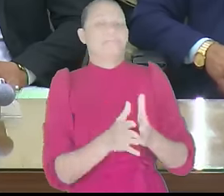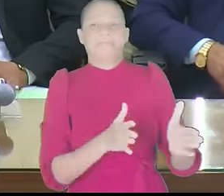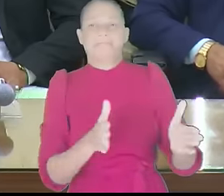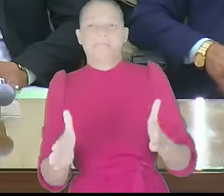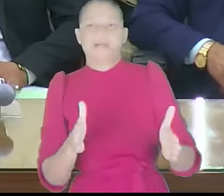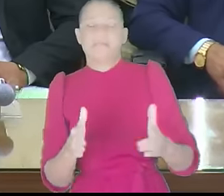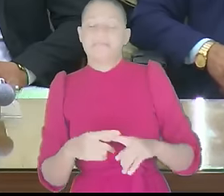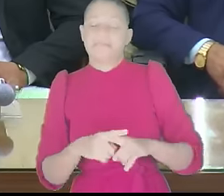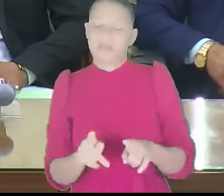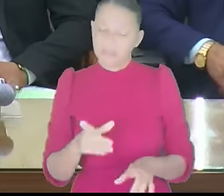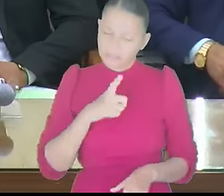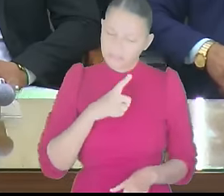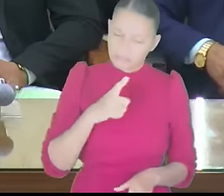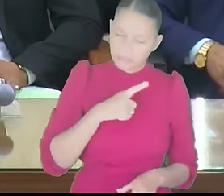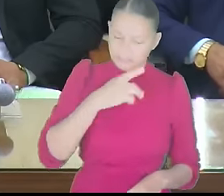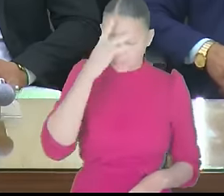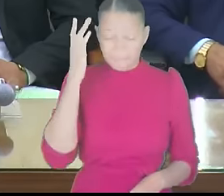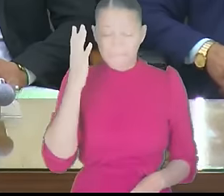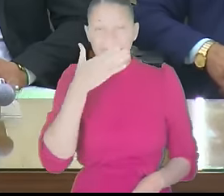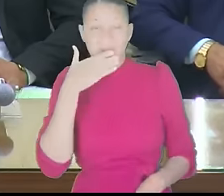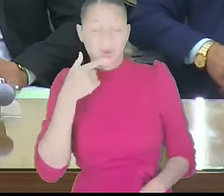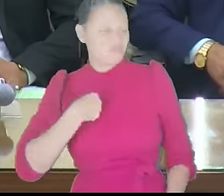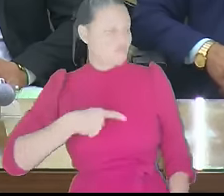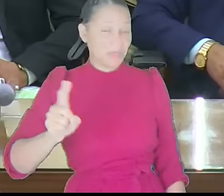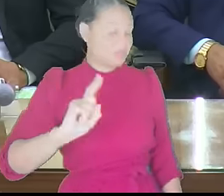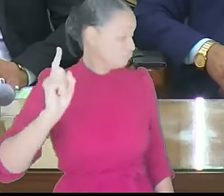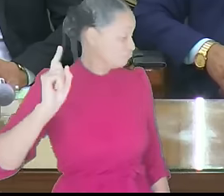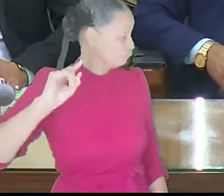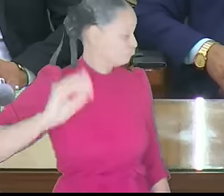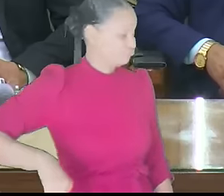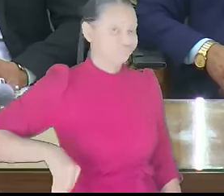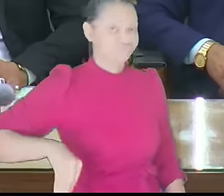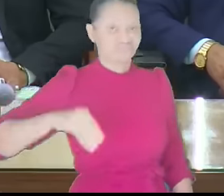tem gente melhor do que Jesus que diz: eu não vou mais não.